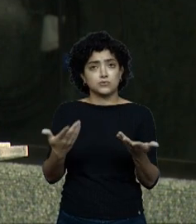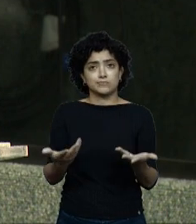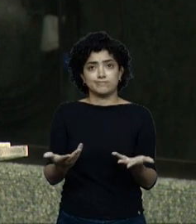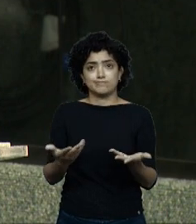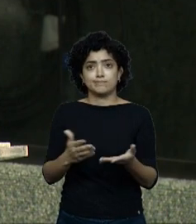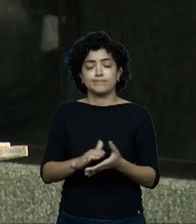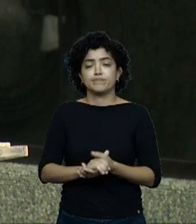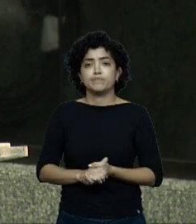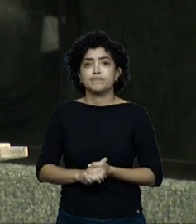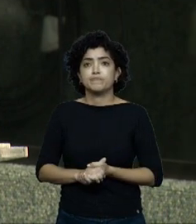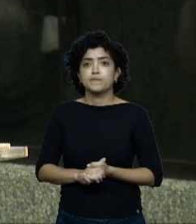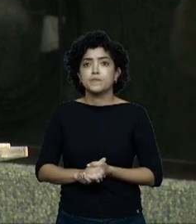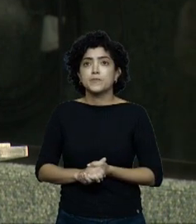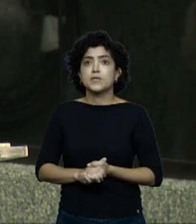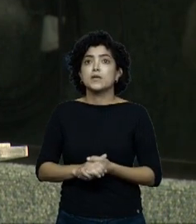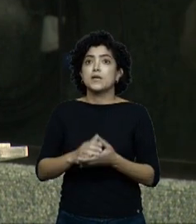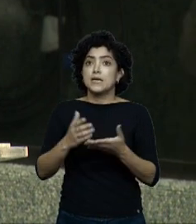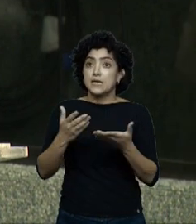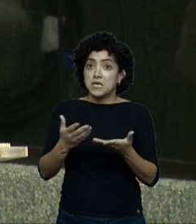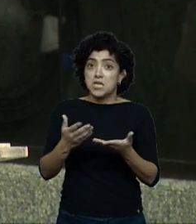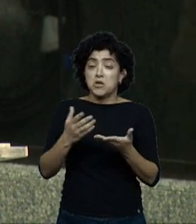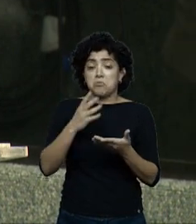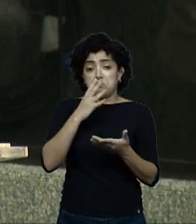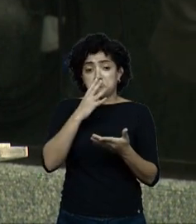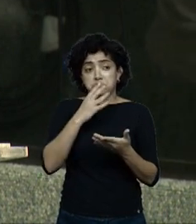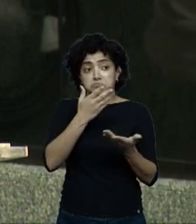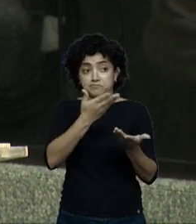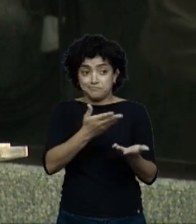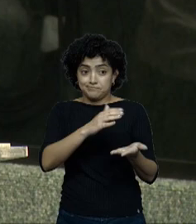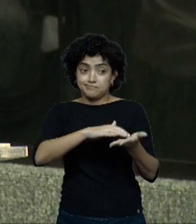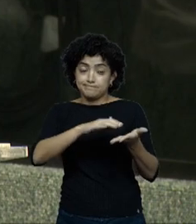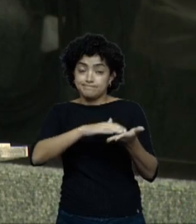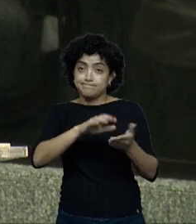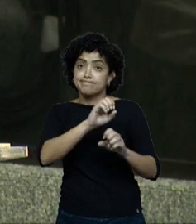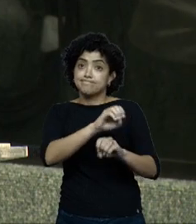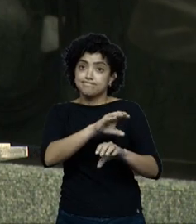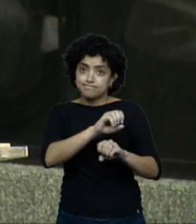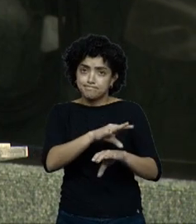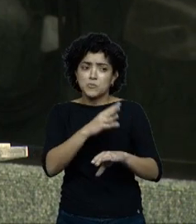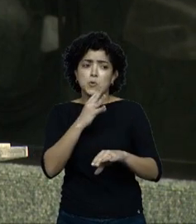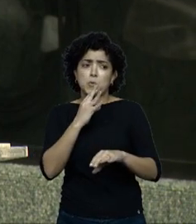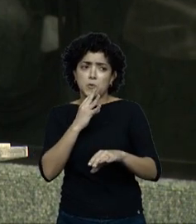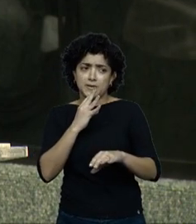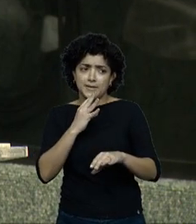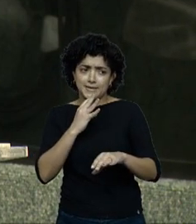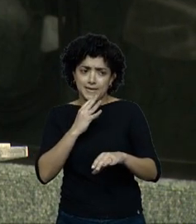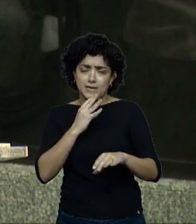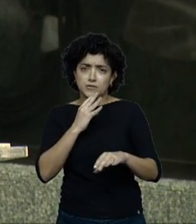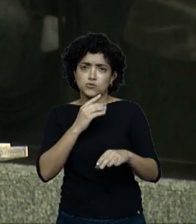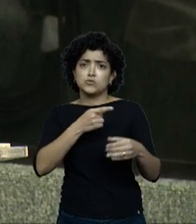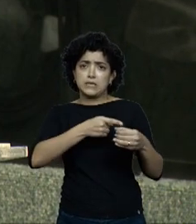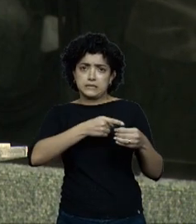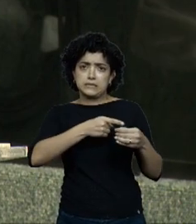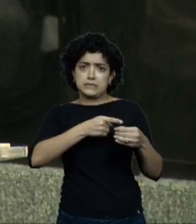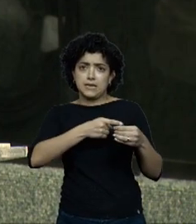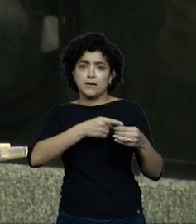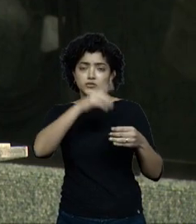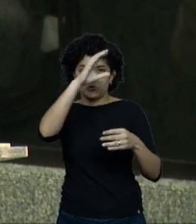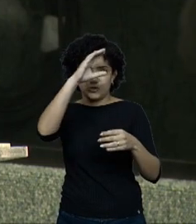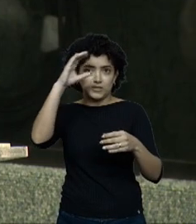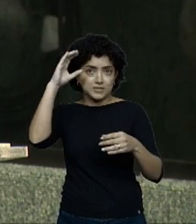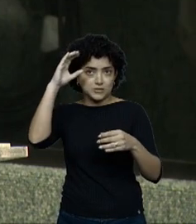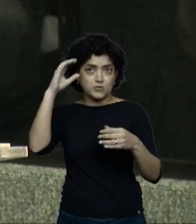começou errado e Me admiro muito secretário da Educação que eu conheço muito bem que da minha terra de Criciúma